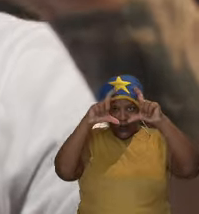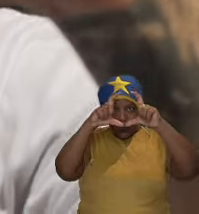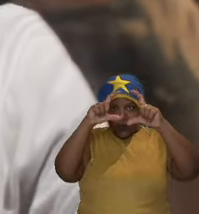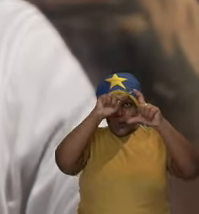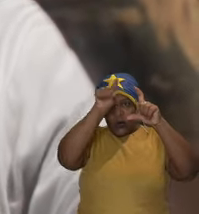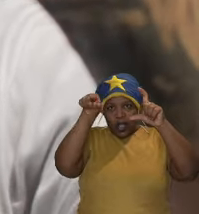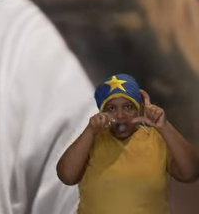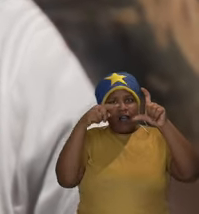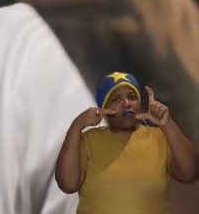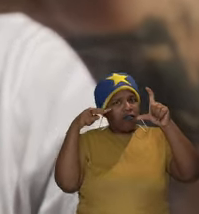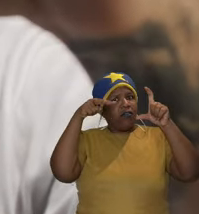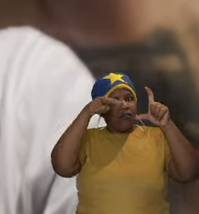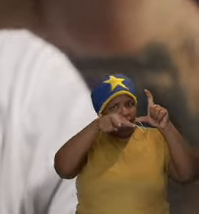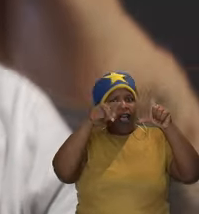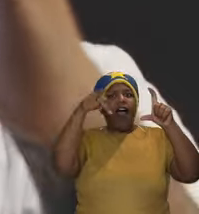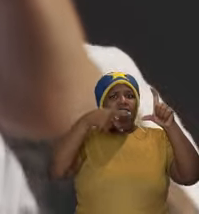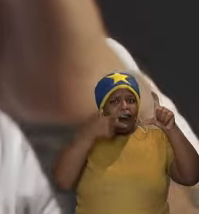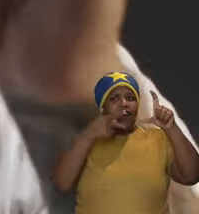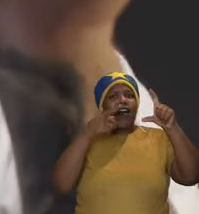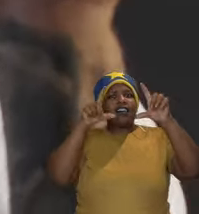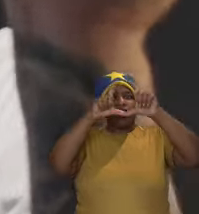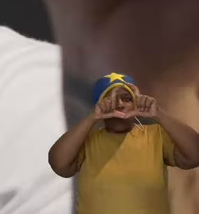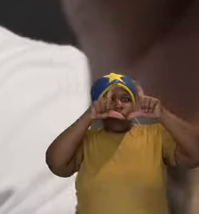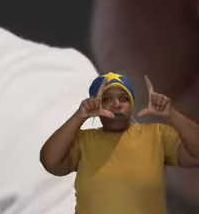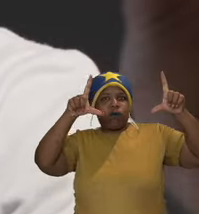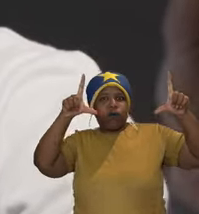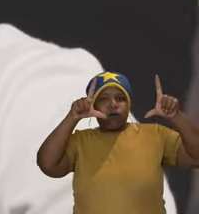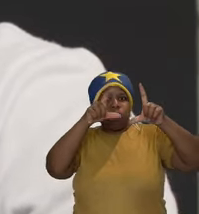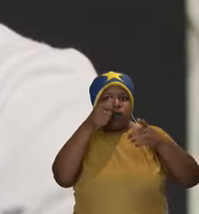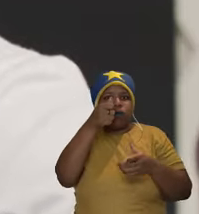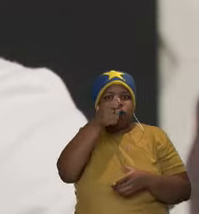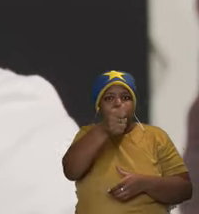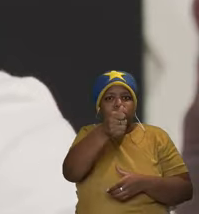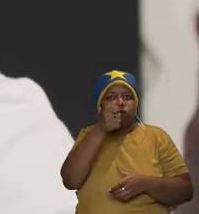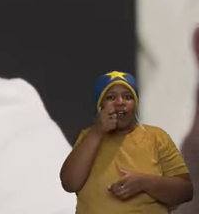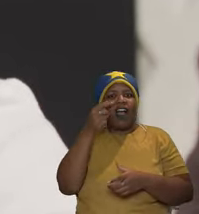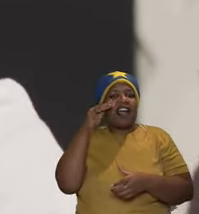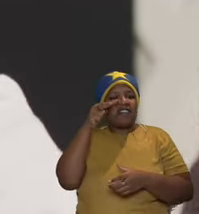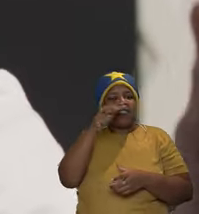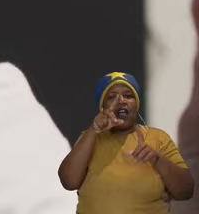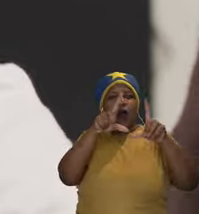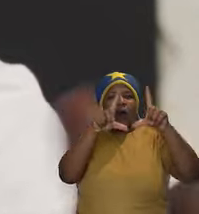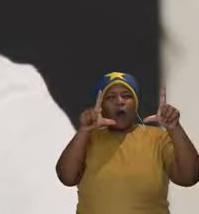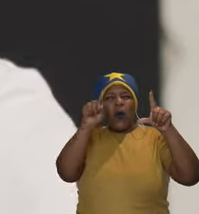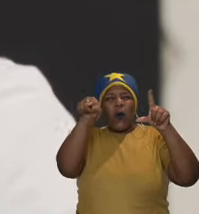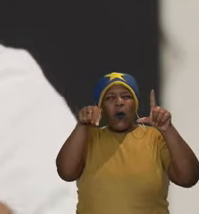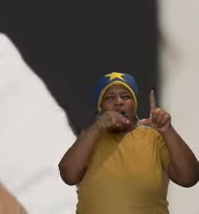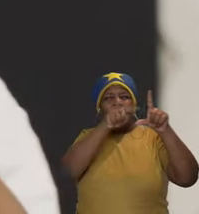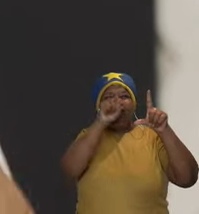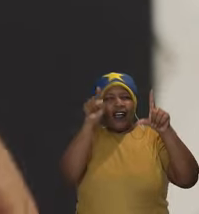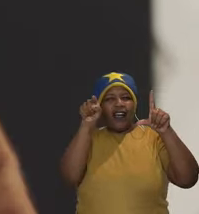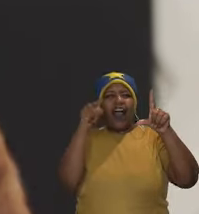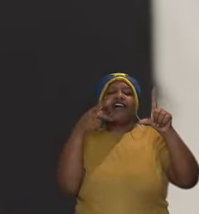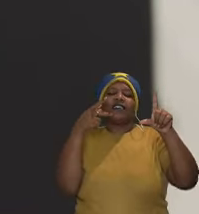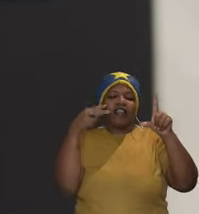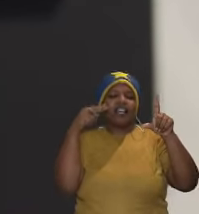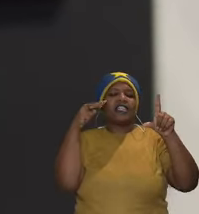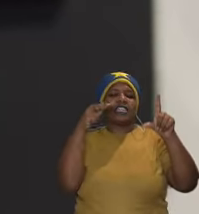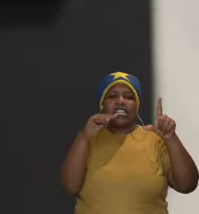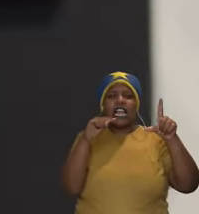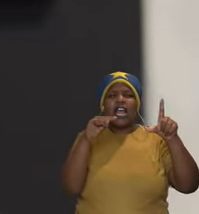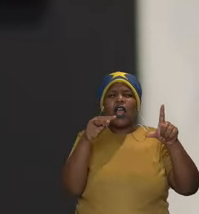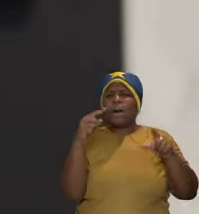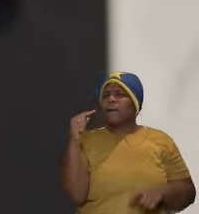é só abrir a câmera do celular e posicionar de frente pro código, beleza? Vai aparecer o link. Acho que a doação